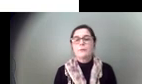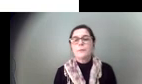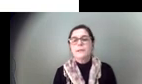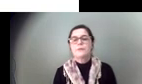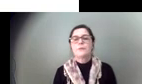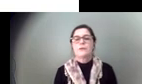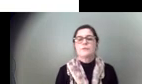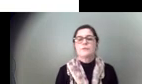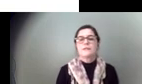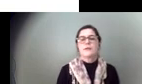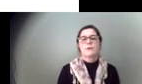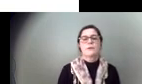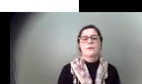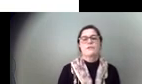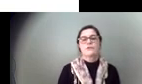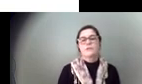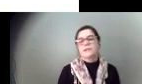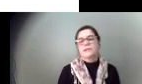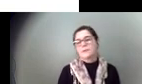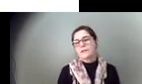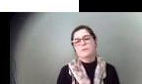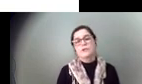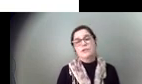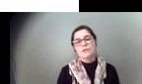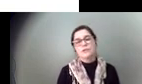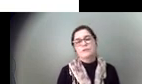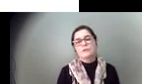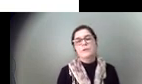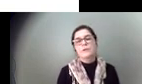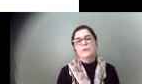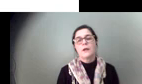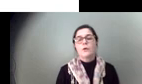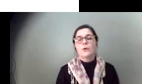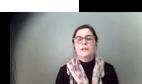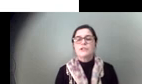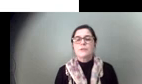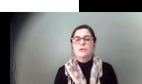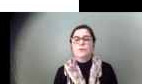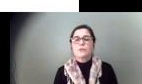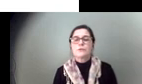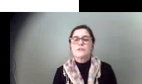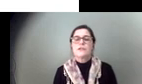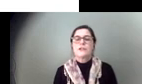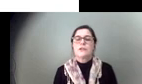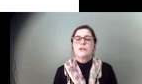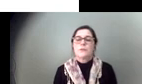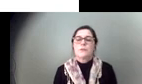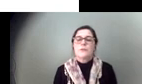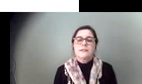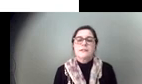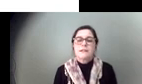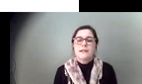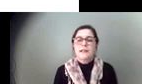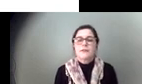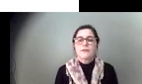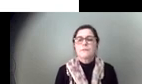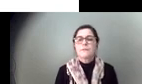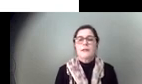criar um plano para otimizar o alcance de um determinado objetivo. O planejamento consiste em uma